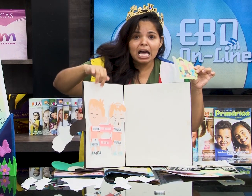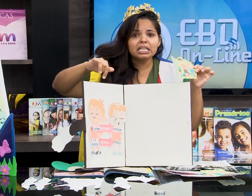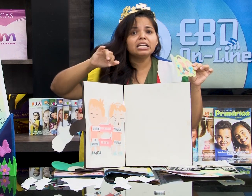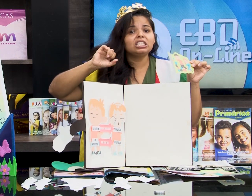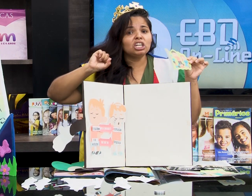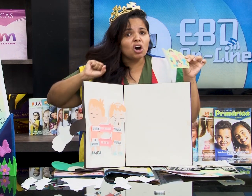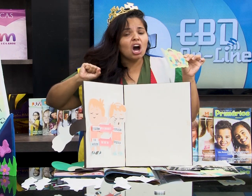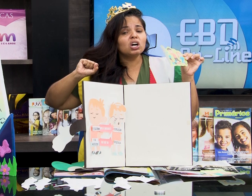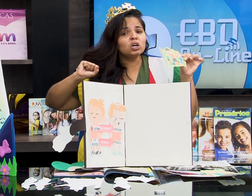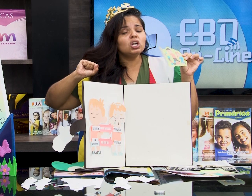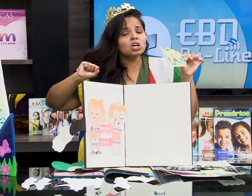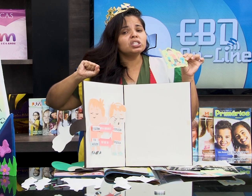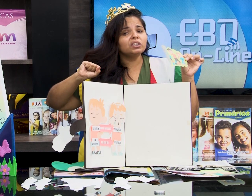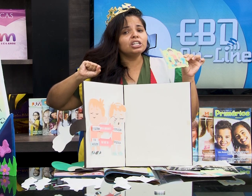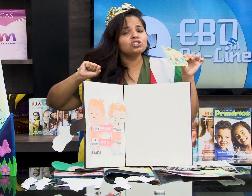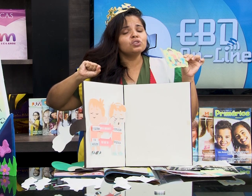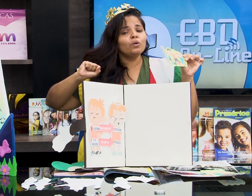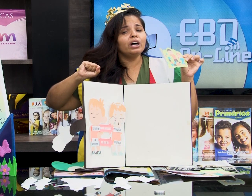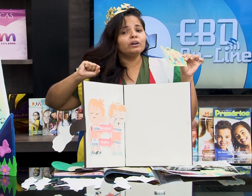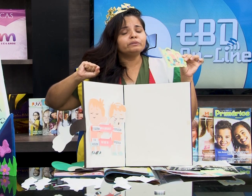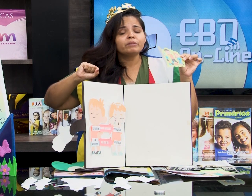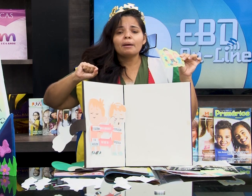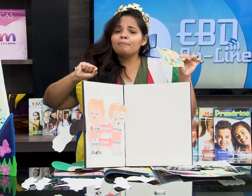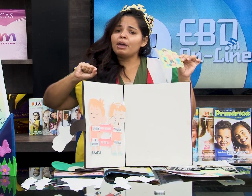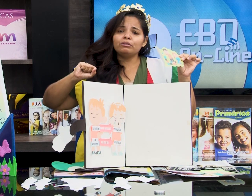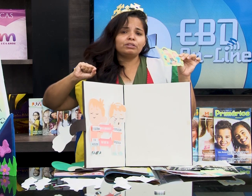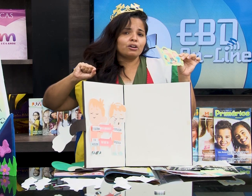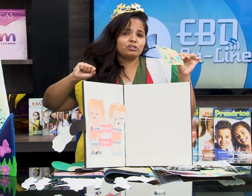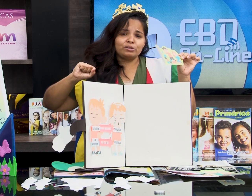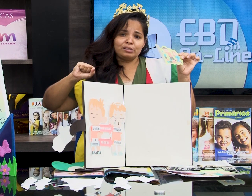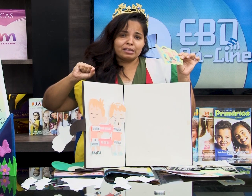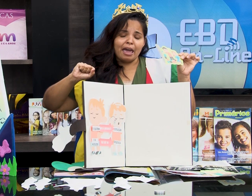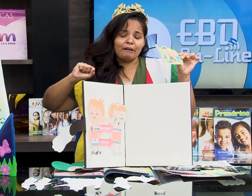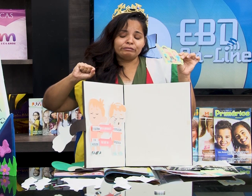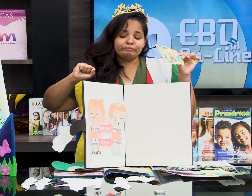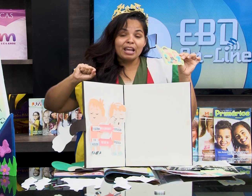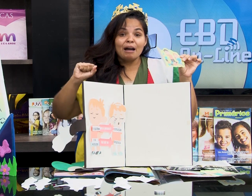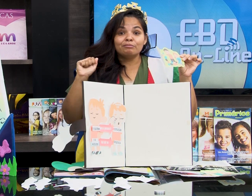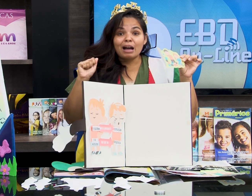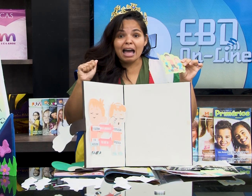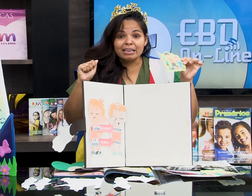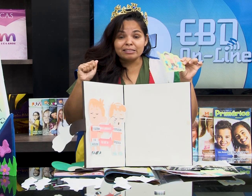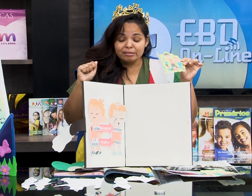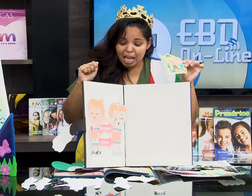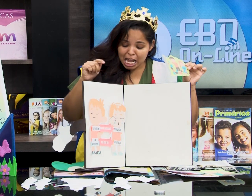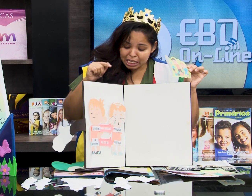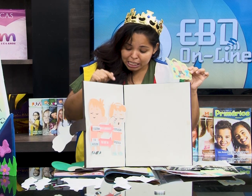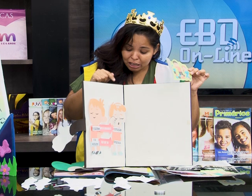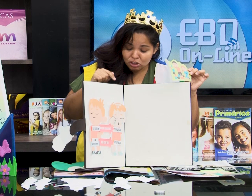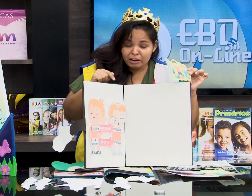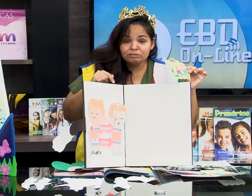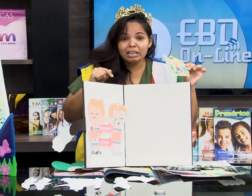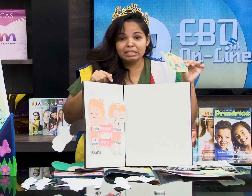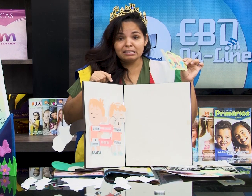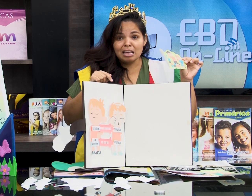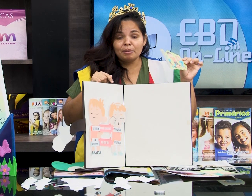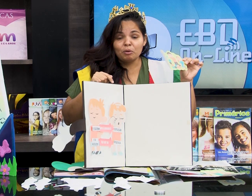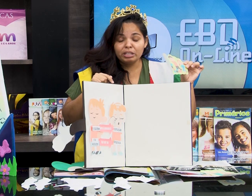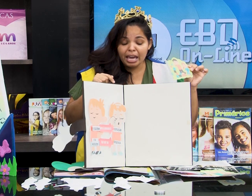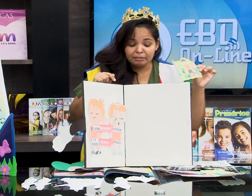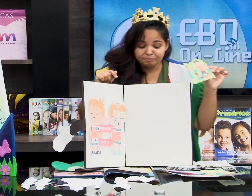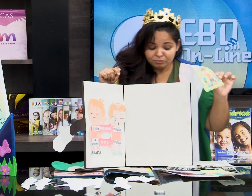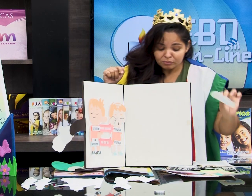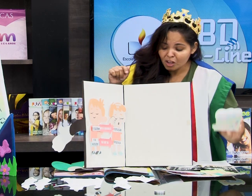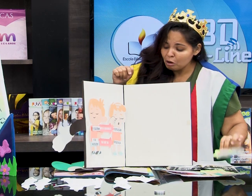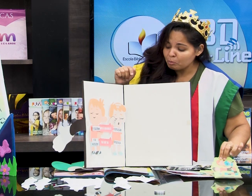a carinha de orgulhoso de João. Meu Deus do céu. Mas ele tá chorando aqui, sabe